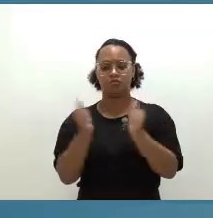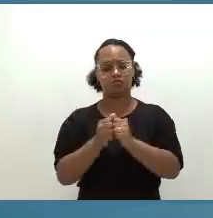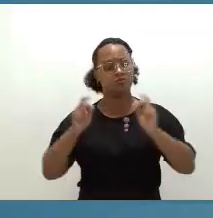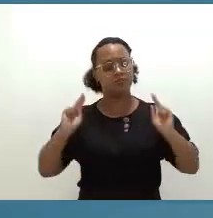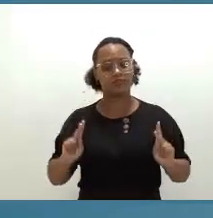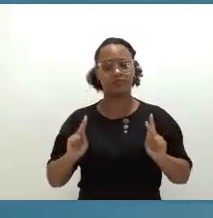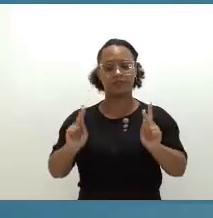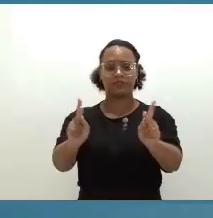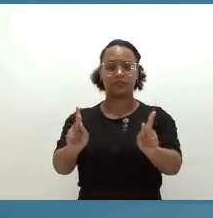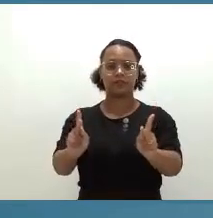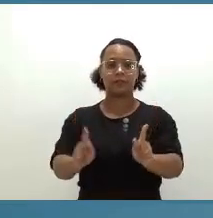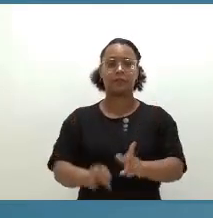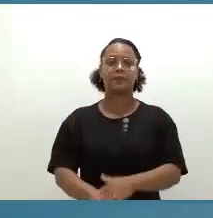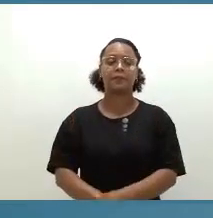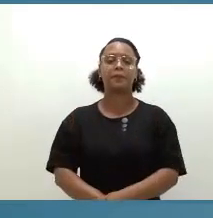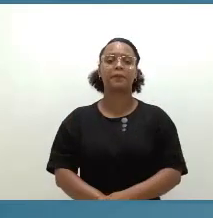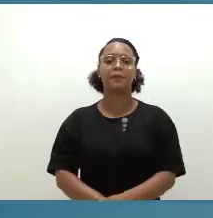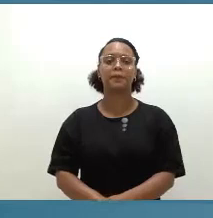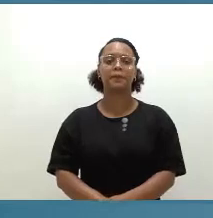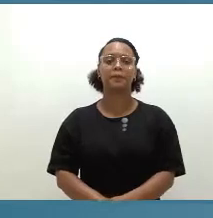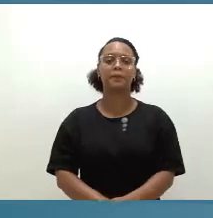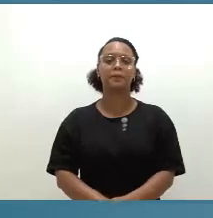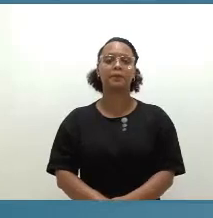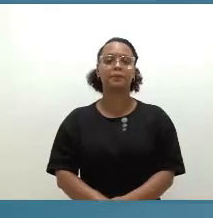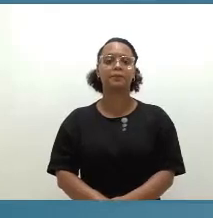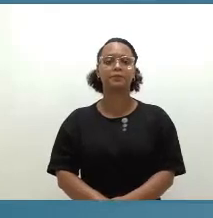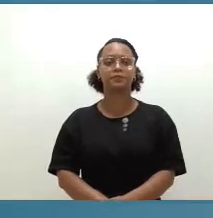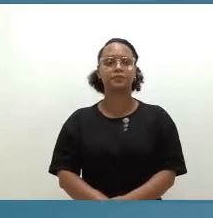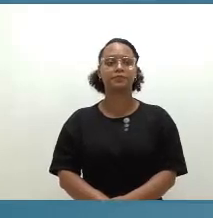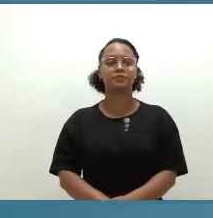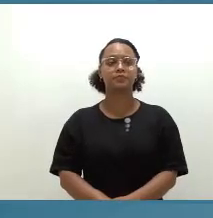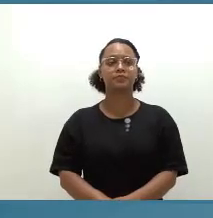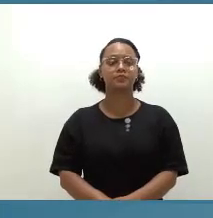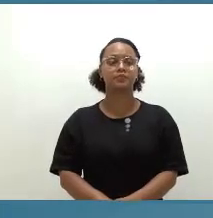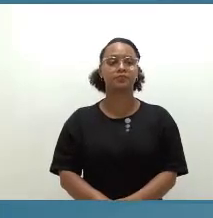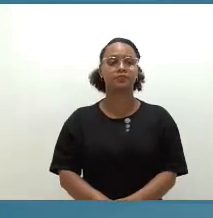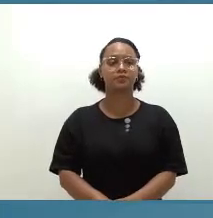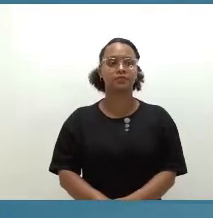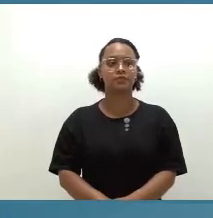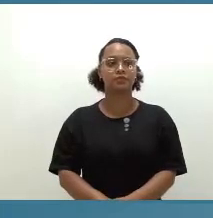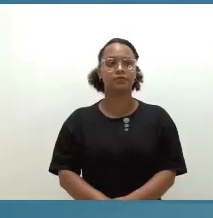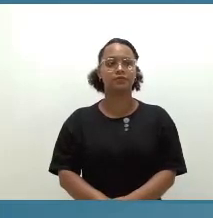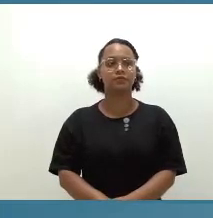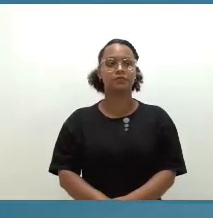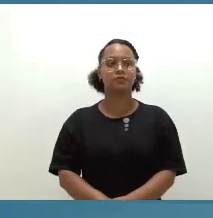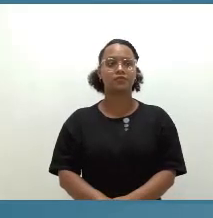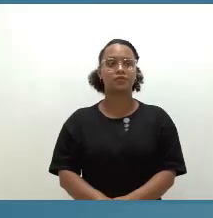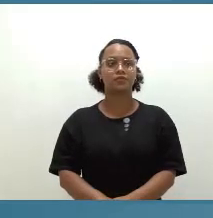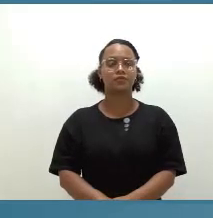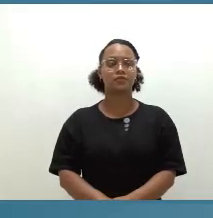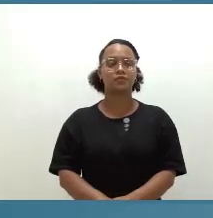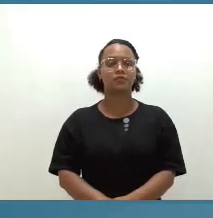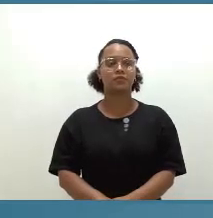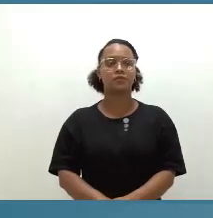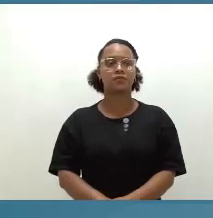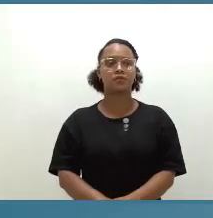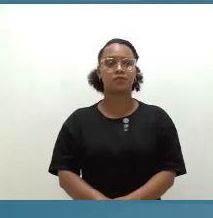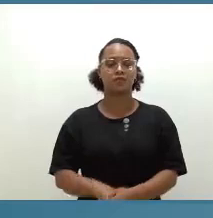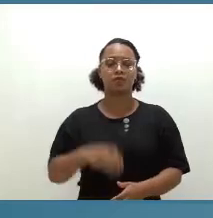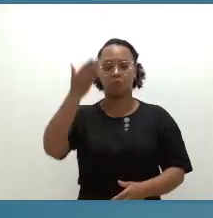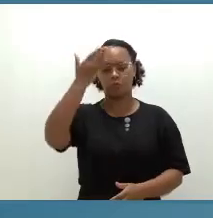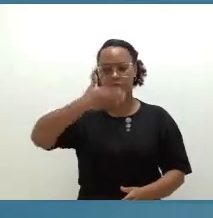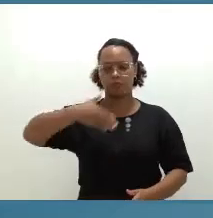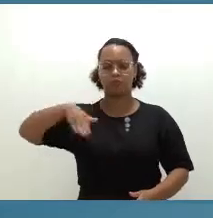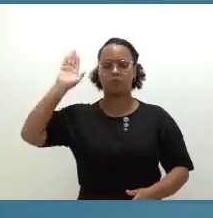aqui, juntos. Todos estarão ao meu lado. Eu prometo exercer esse cargo com